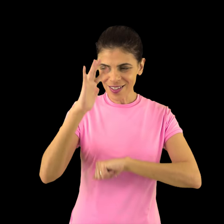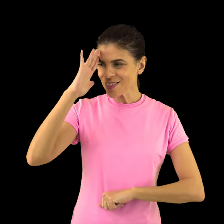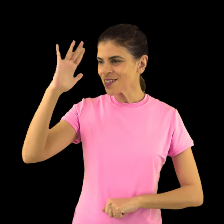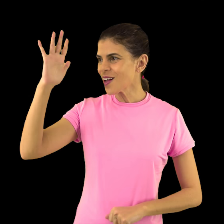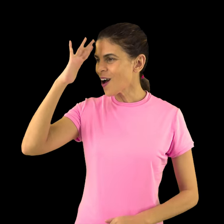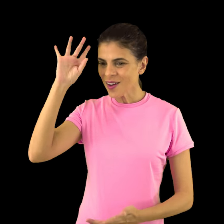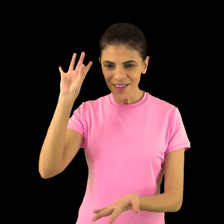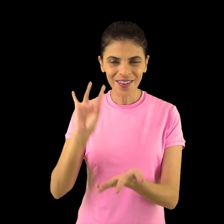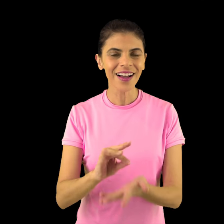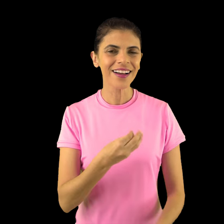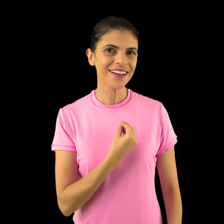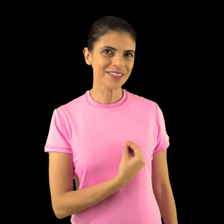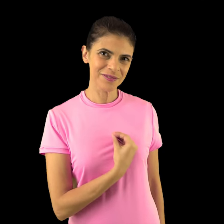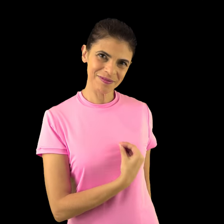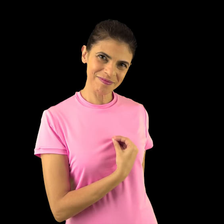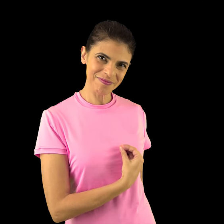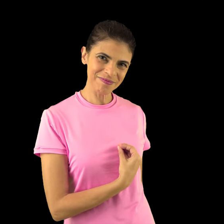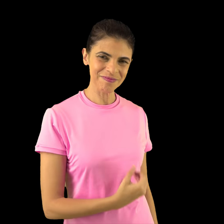nosso lindo sol.